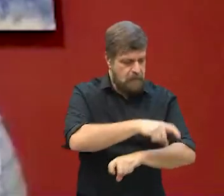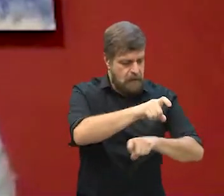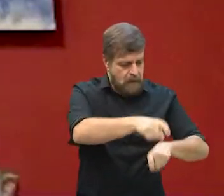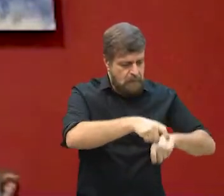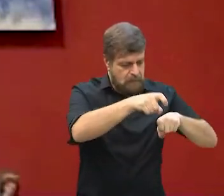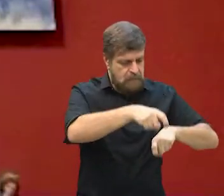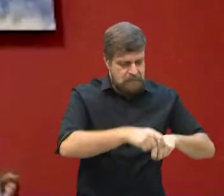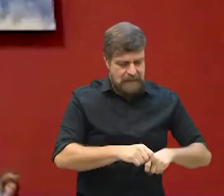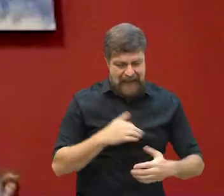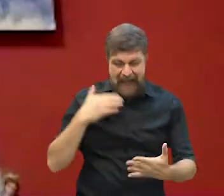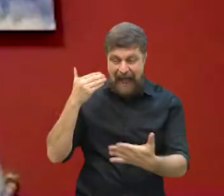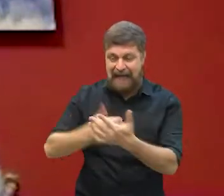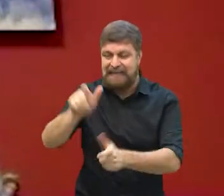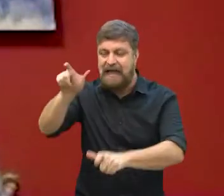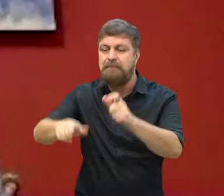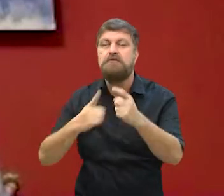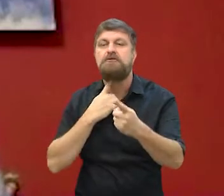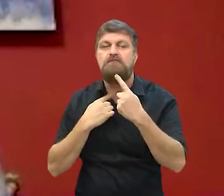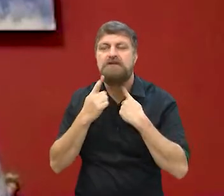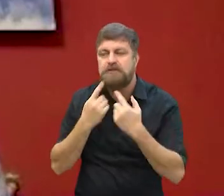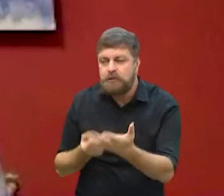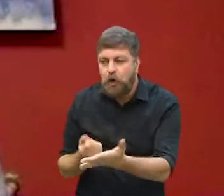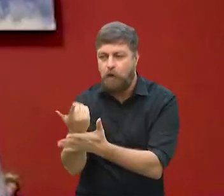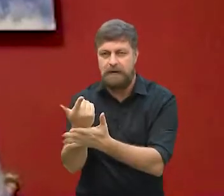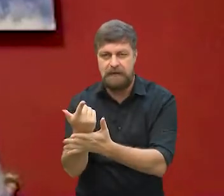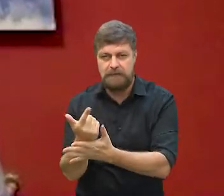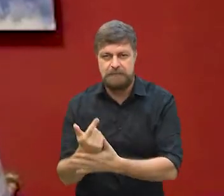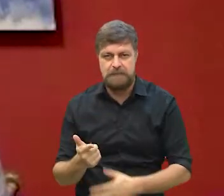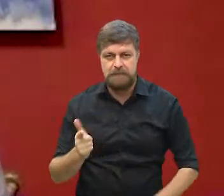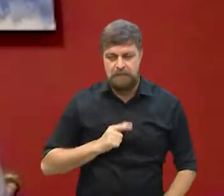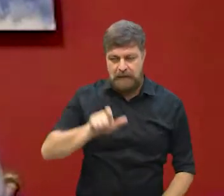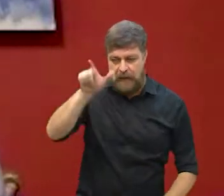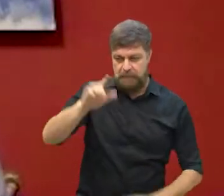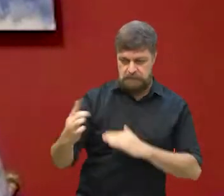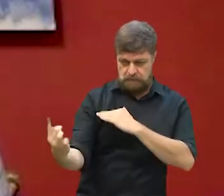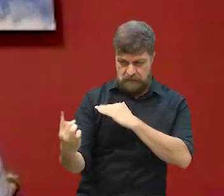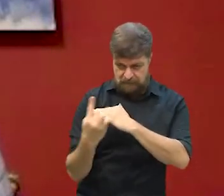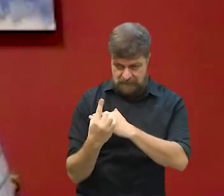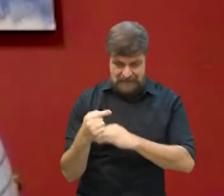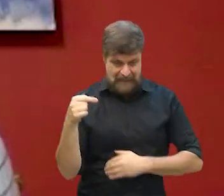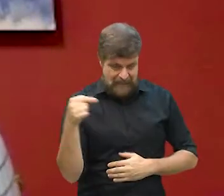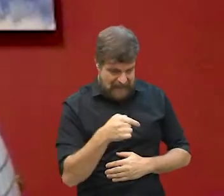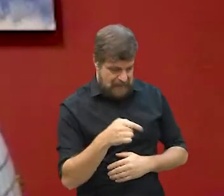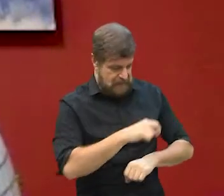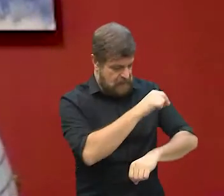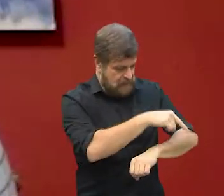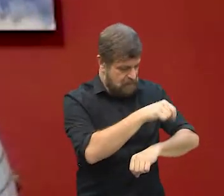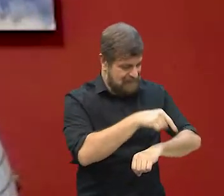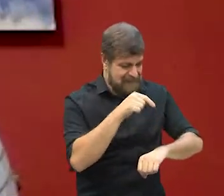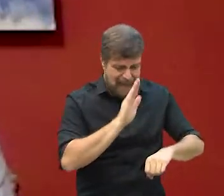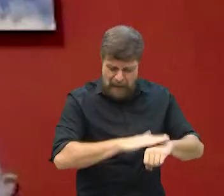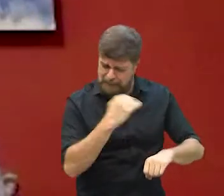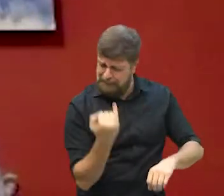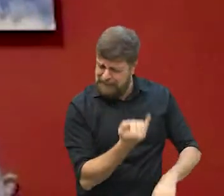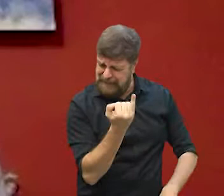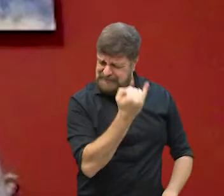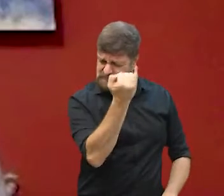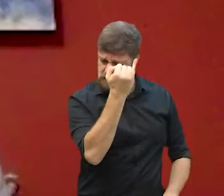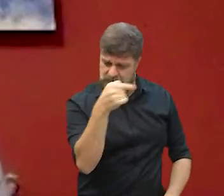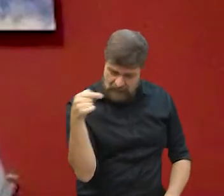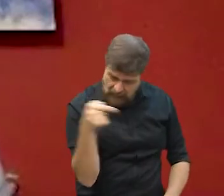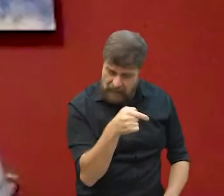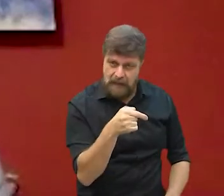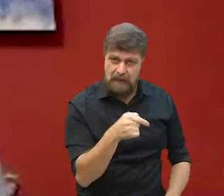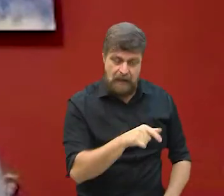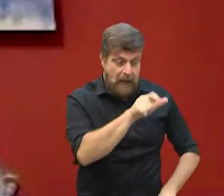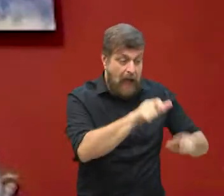até o cliente, entendeu? Então é uma coisa que a gente, o cliente, o fornecedor para a gente é tão importante ou mais importante que o cliente,